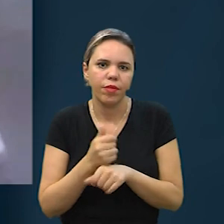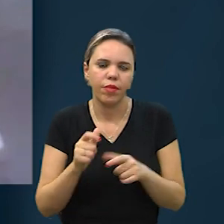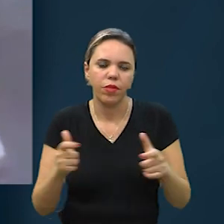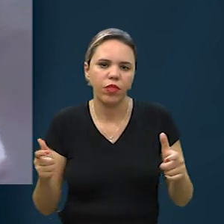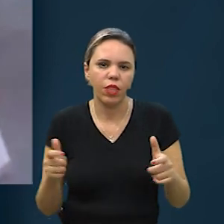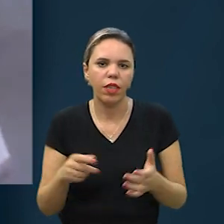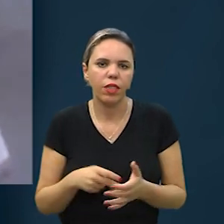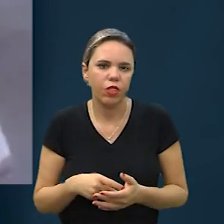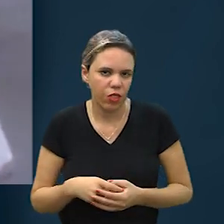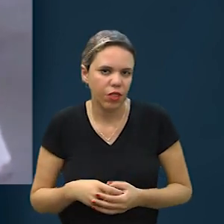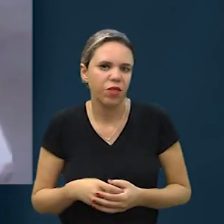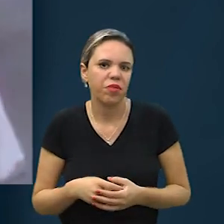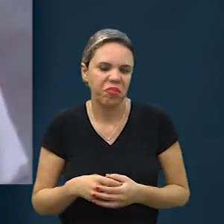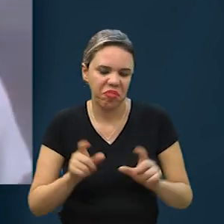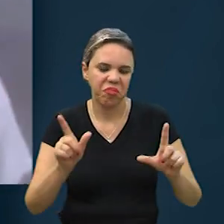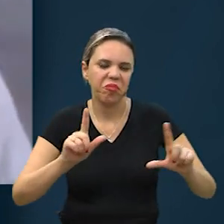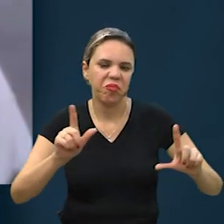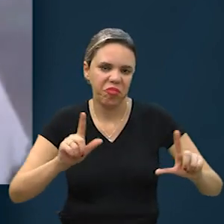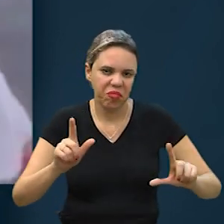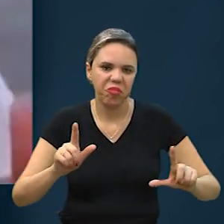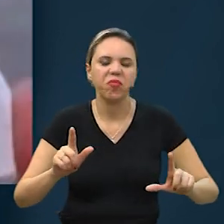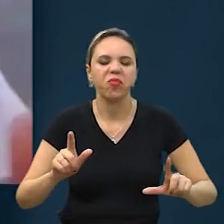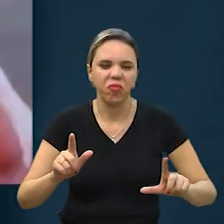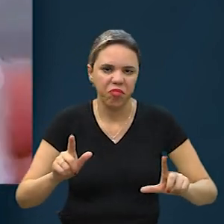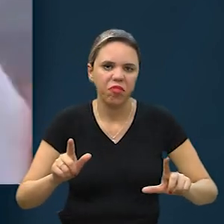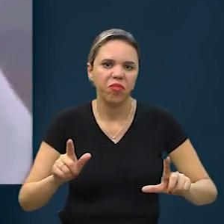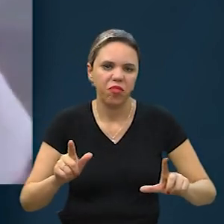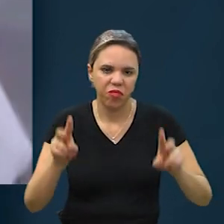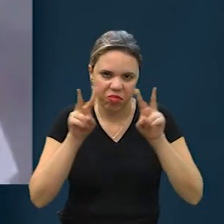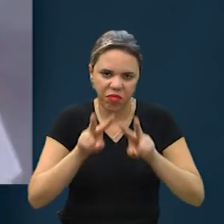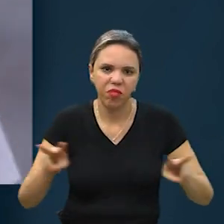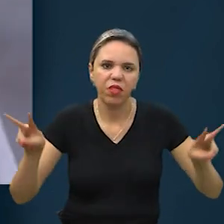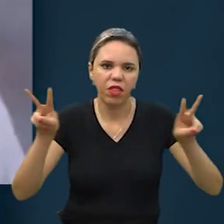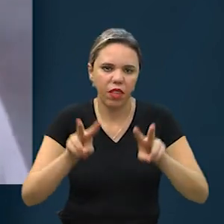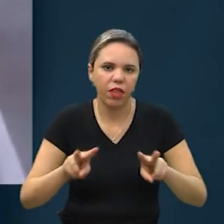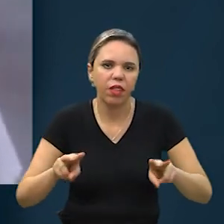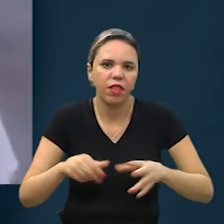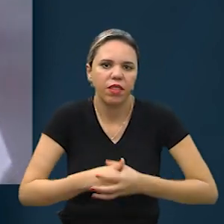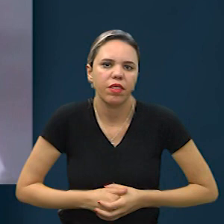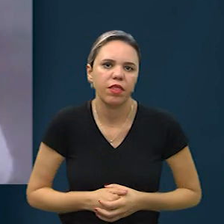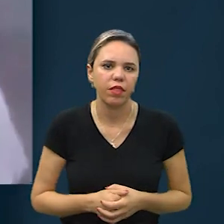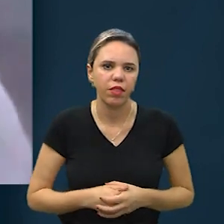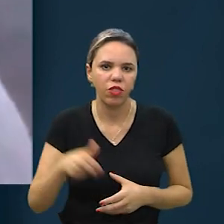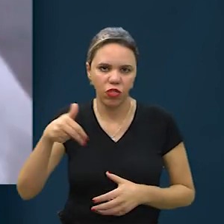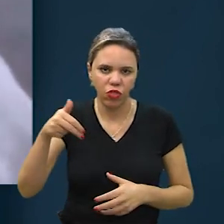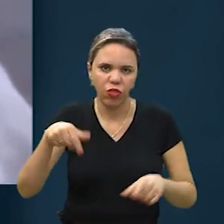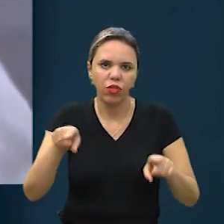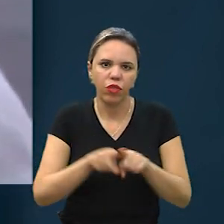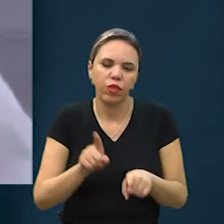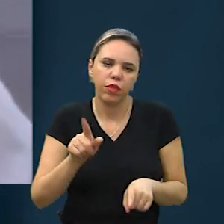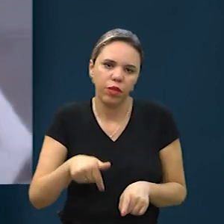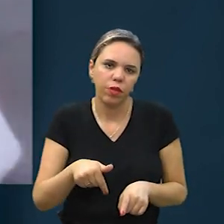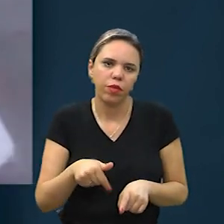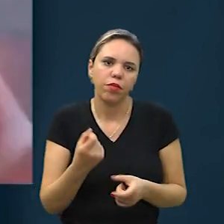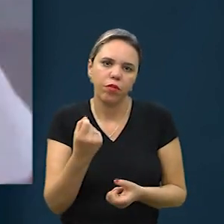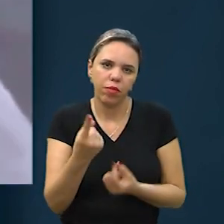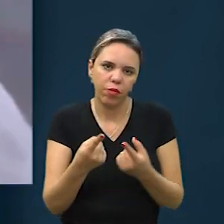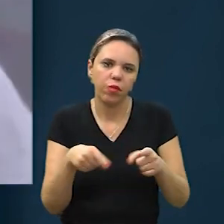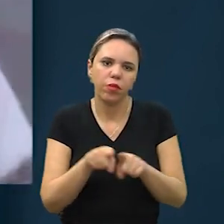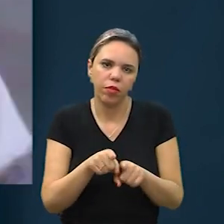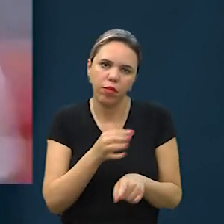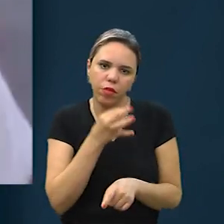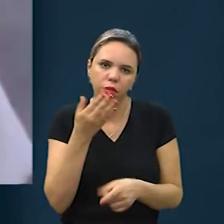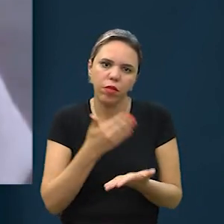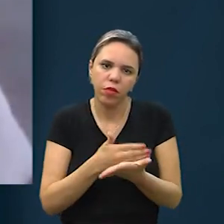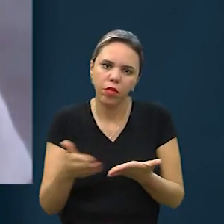mais espaço nas grandes mídias, ou seja, já é visível isso, né? Nas novelas ainda é incipiente, mas já